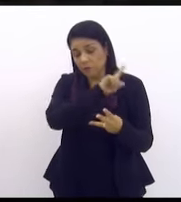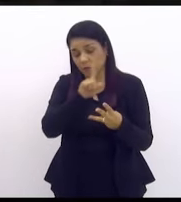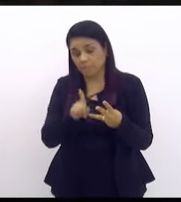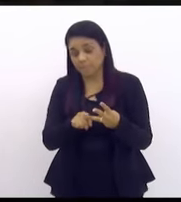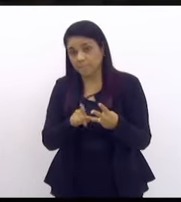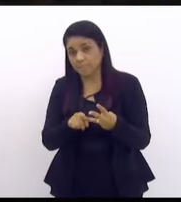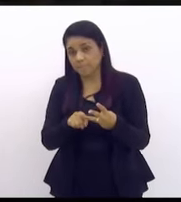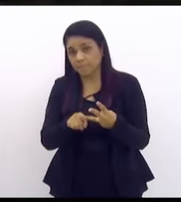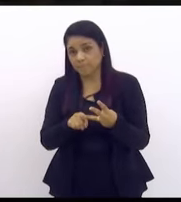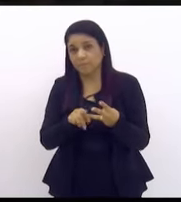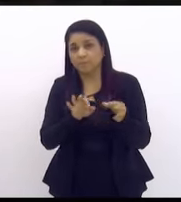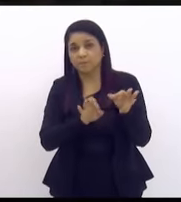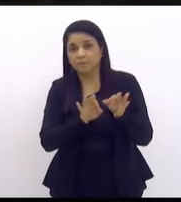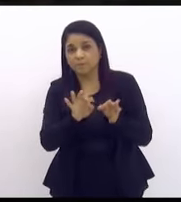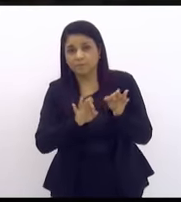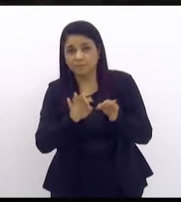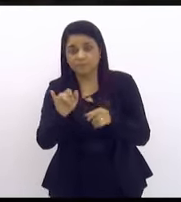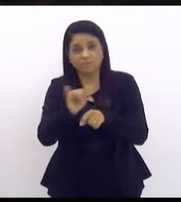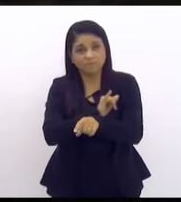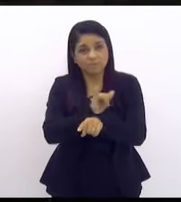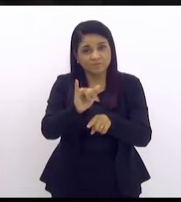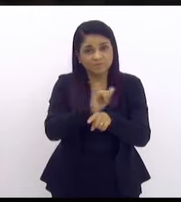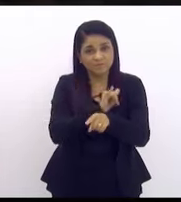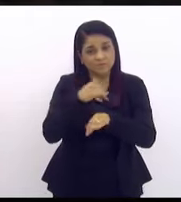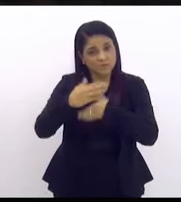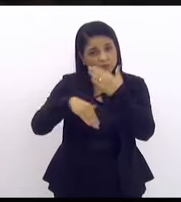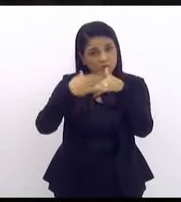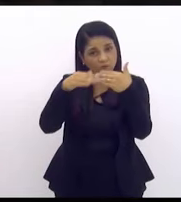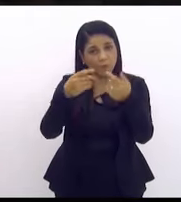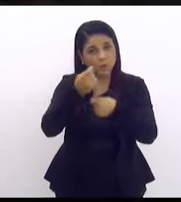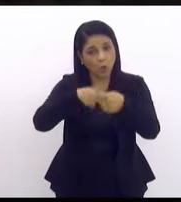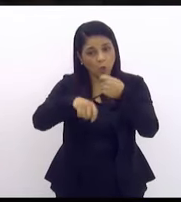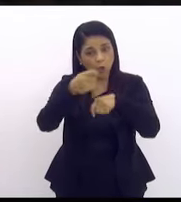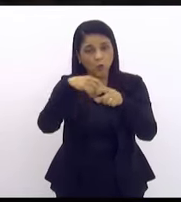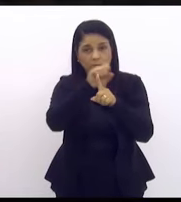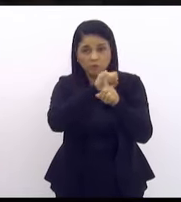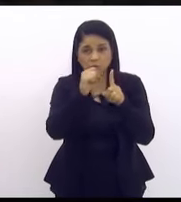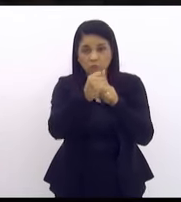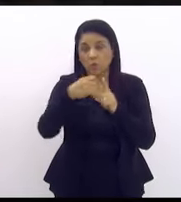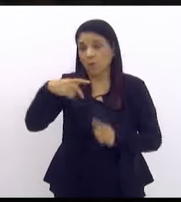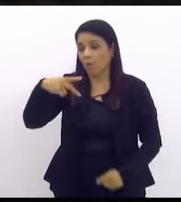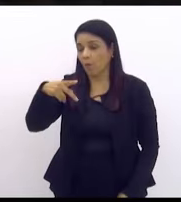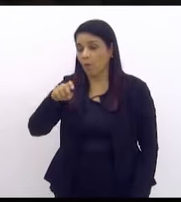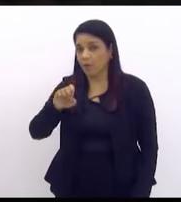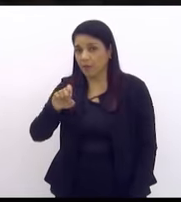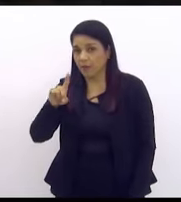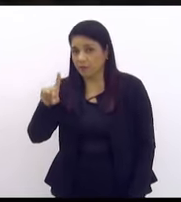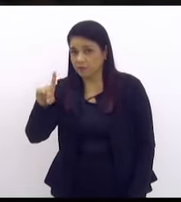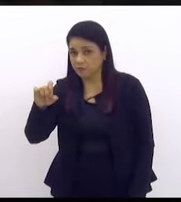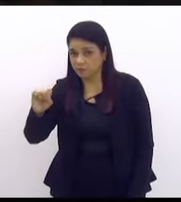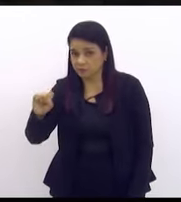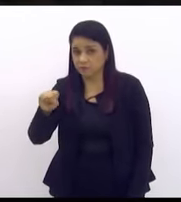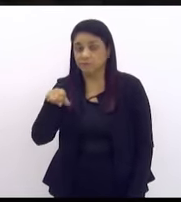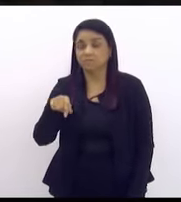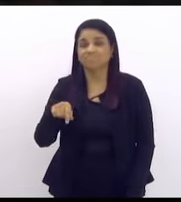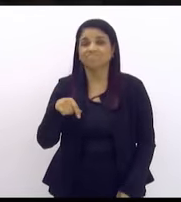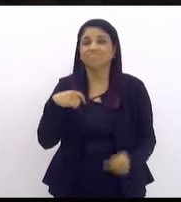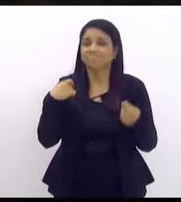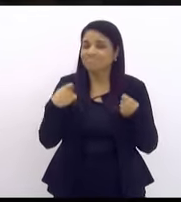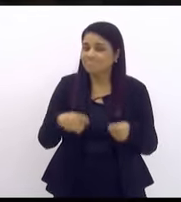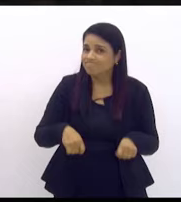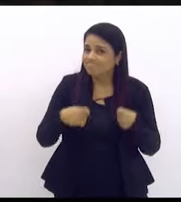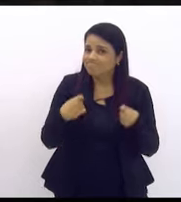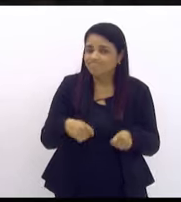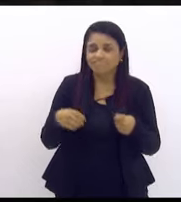fim, temos o Plano Estratégico de Desenvolvimento Econômico e Social, o PEDES, que exatamente essa é